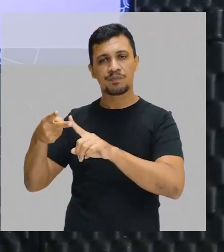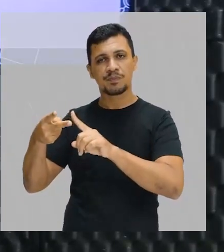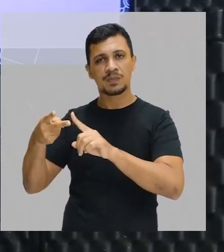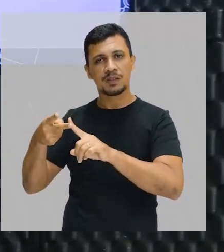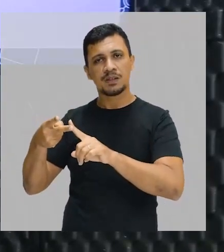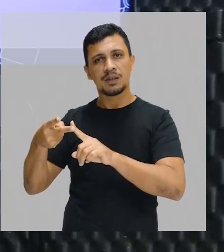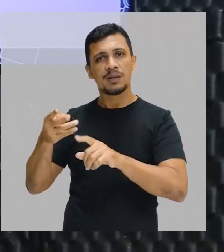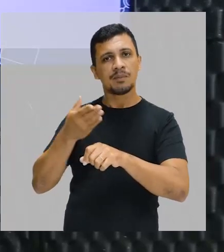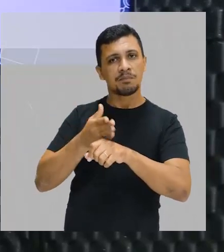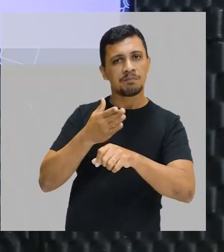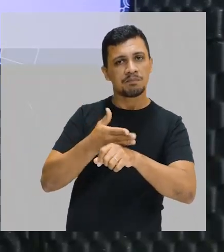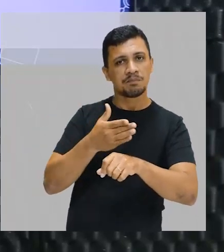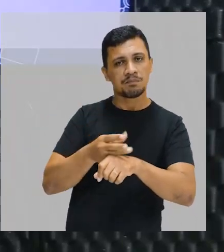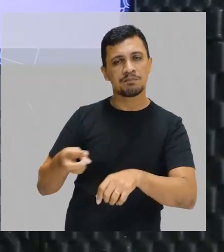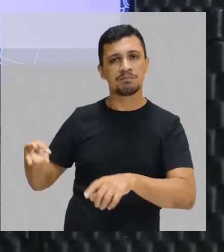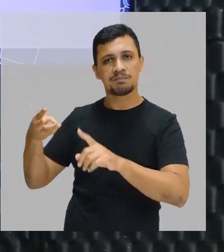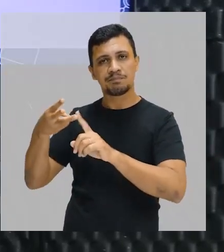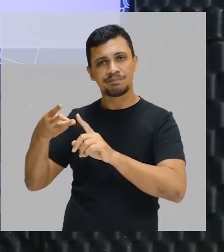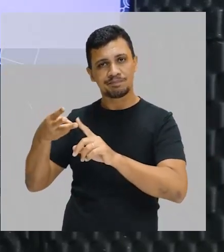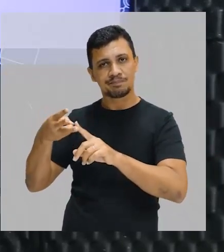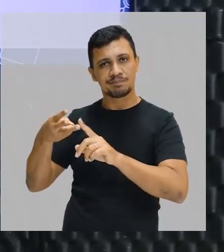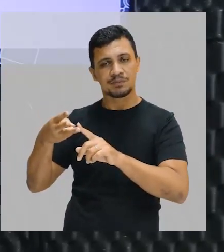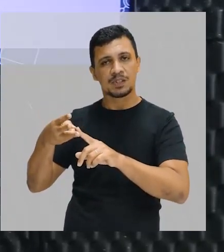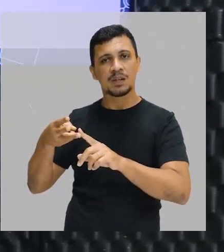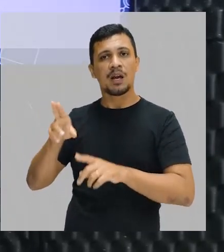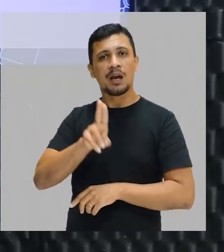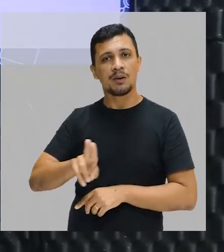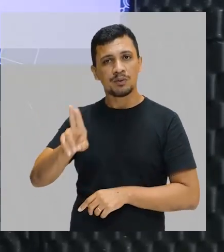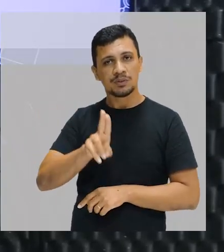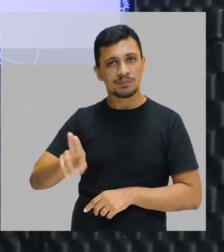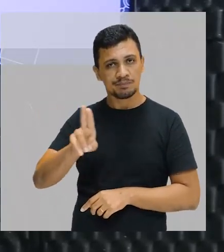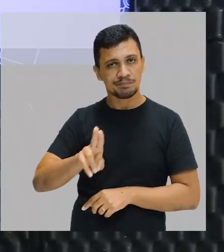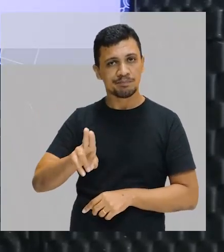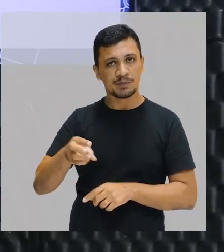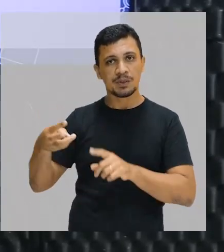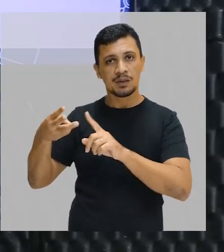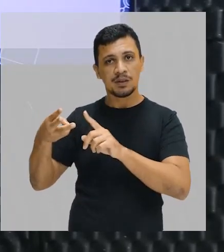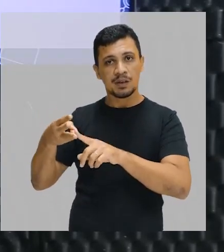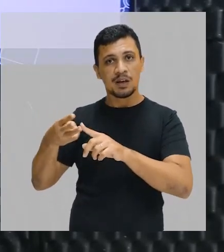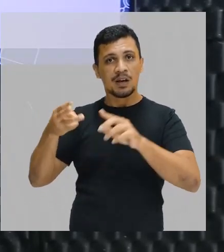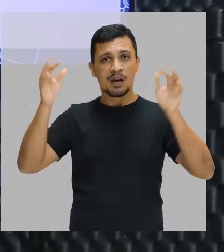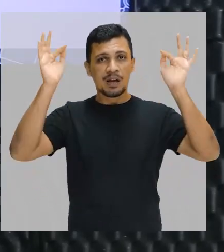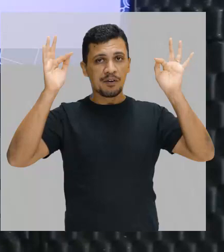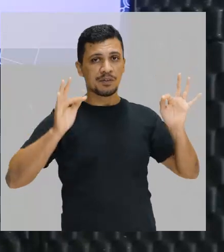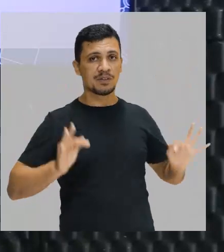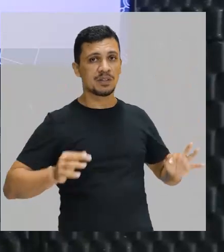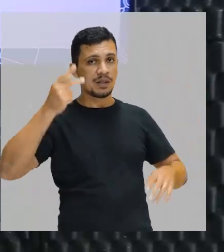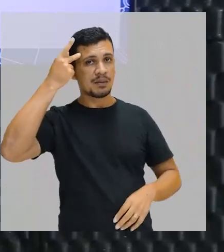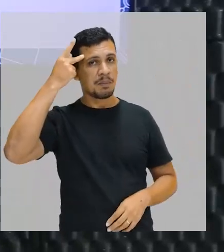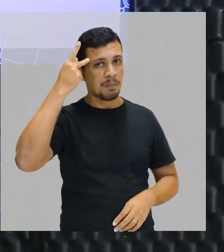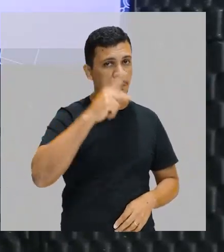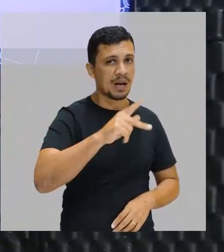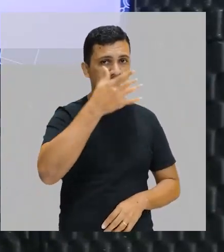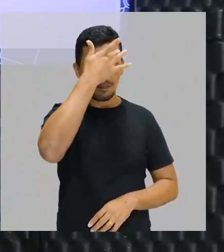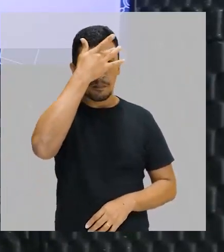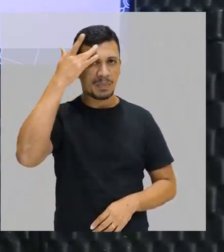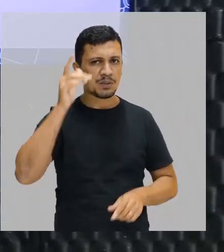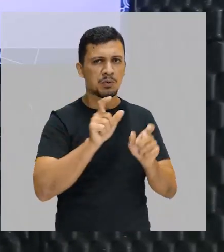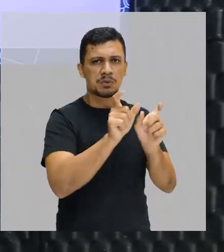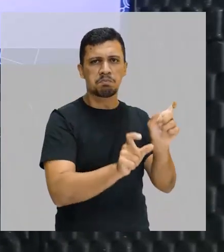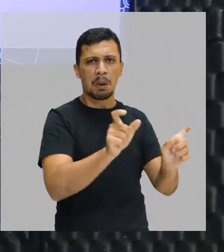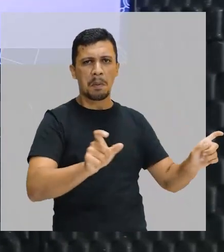e a utilitarista, que é a pragmática, a felicidade para o maior número de pessoas. Então, basta usar aqui